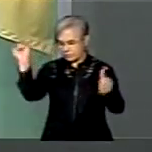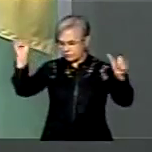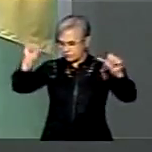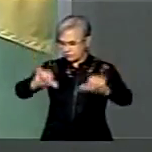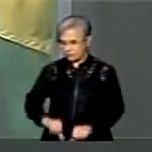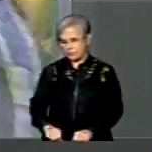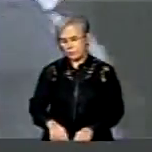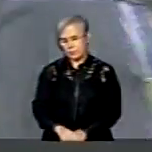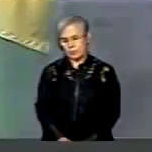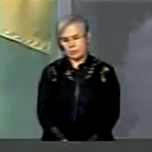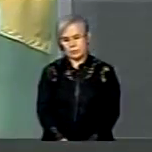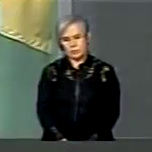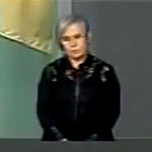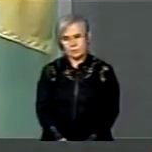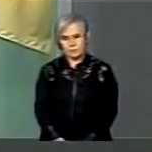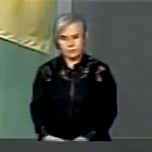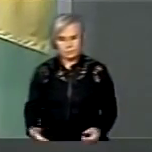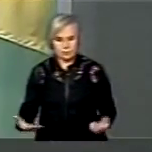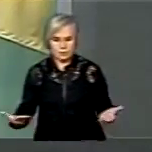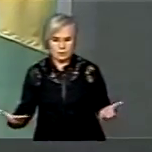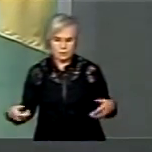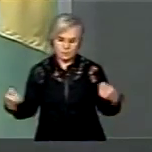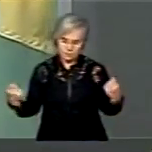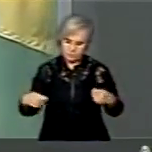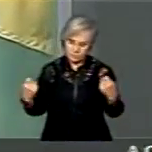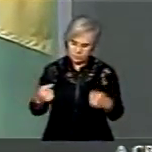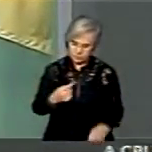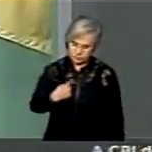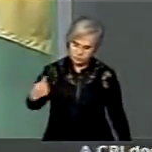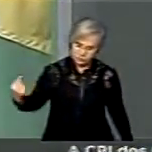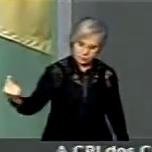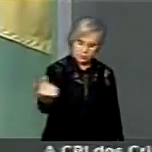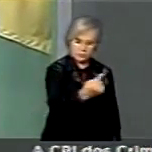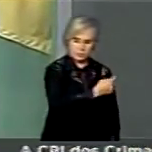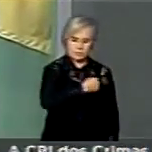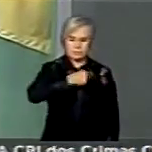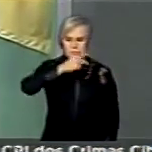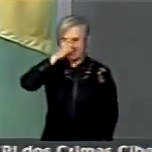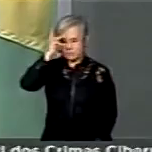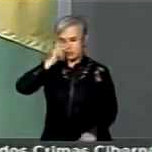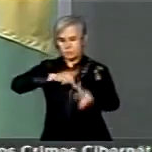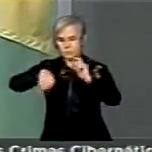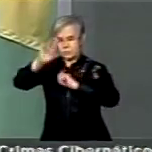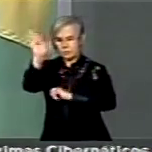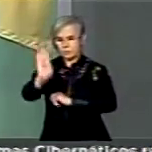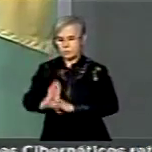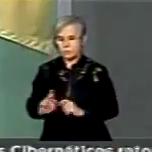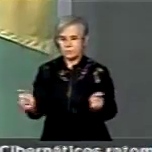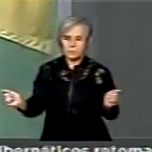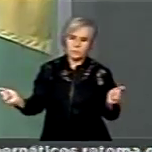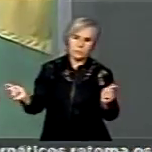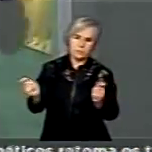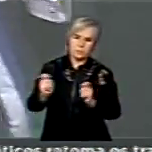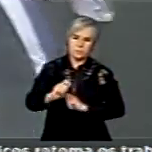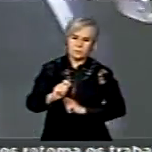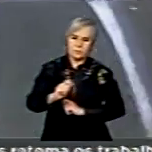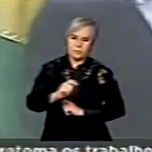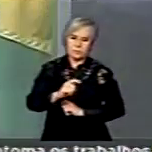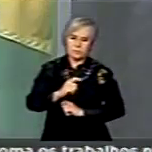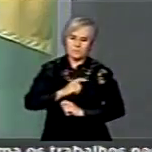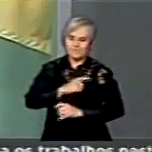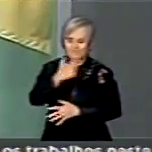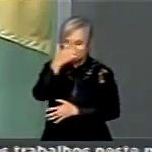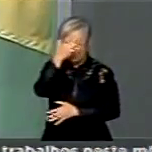por buraco e por abismo. E é necessário que nós, brasileiros, recuperemos a capacidade de ter nos políticos o